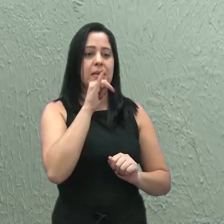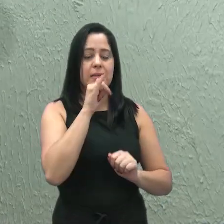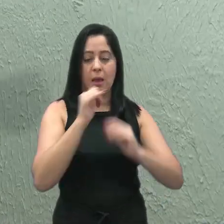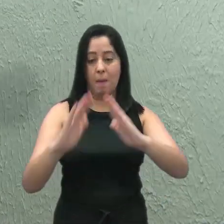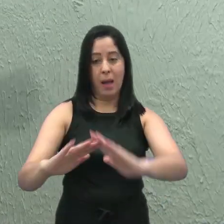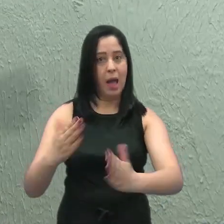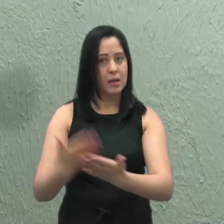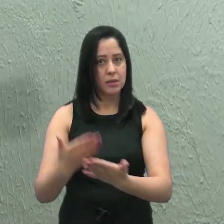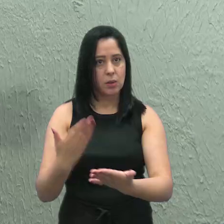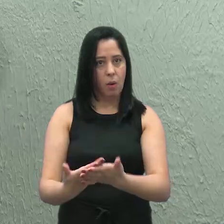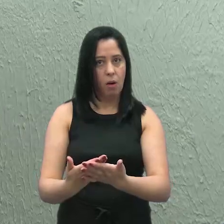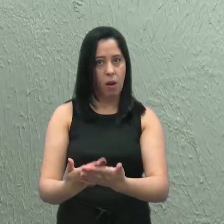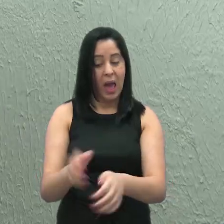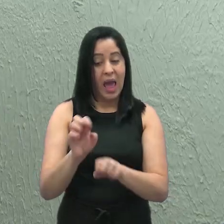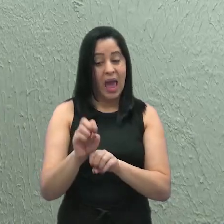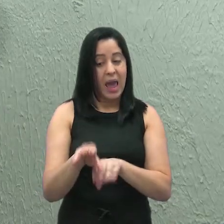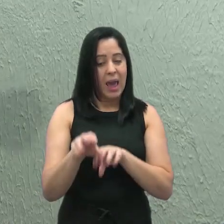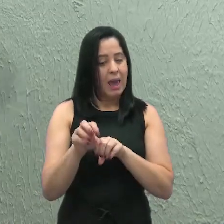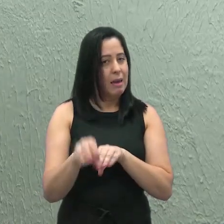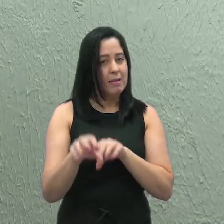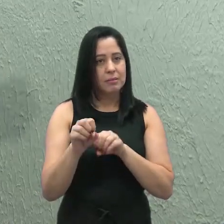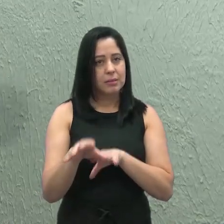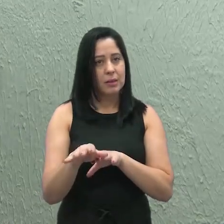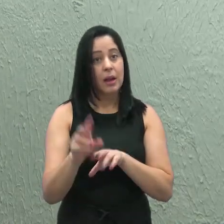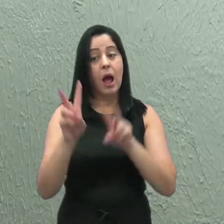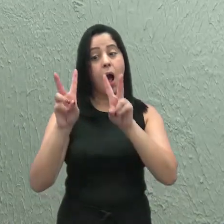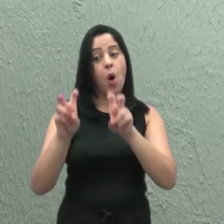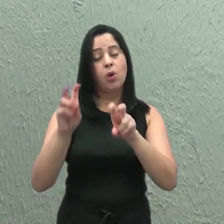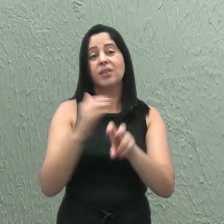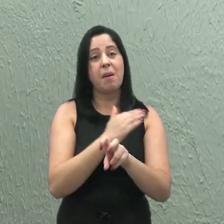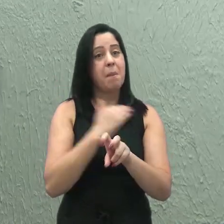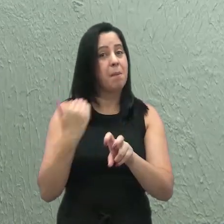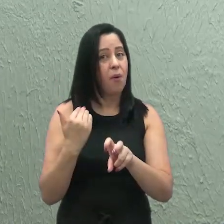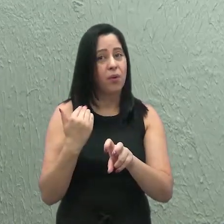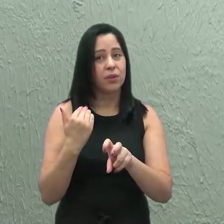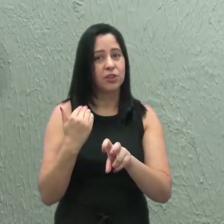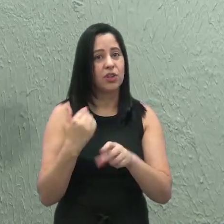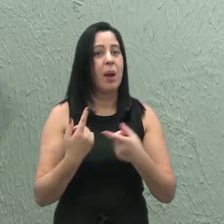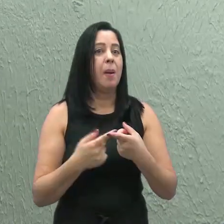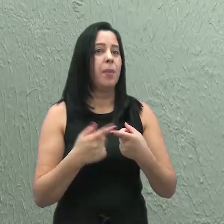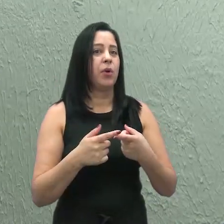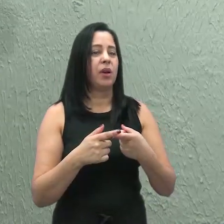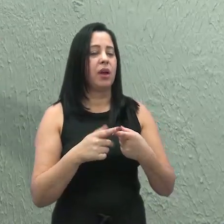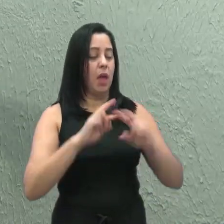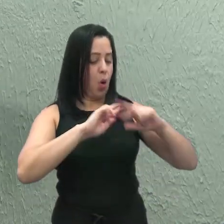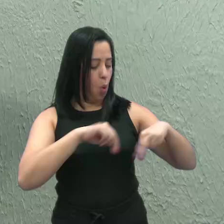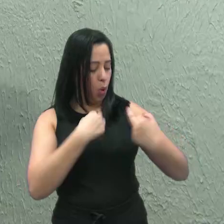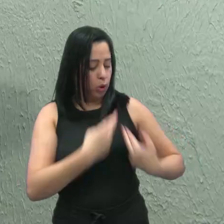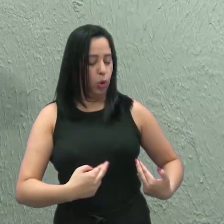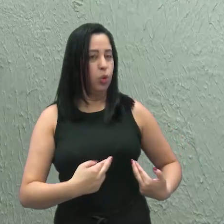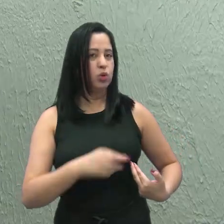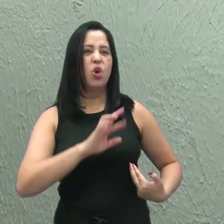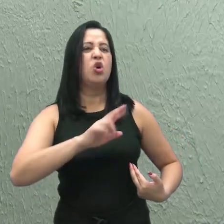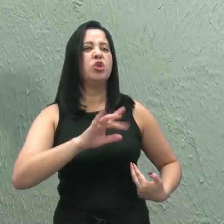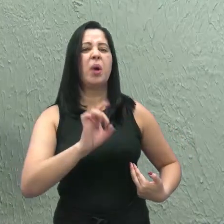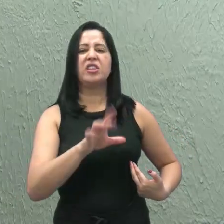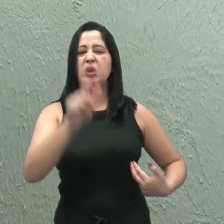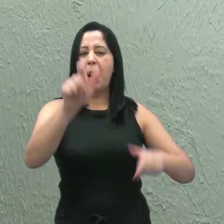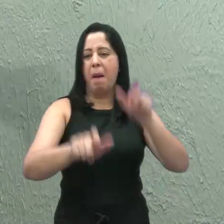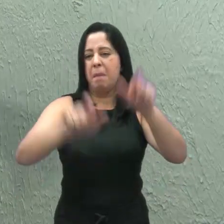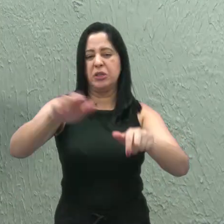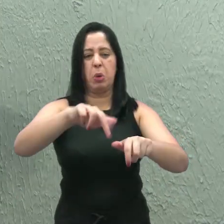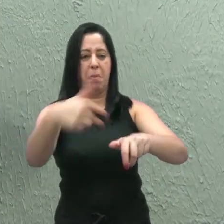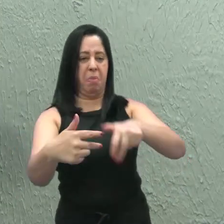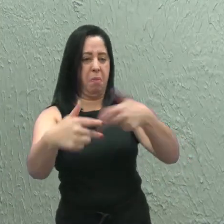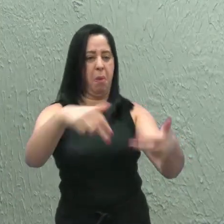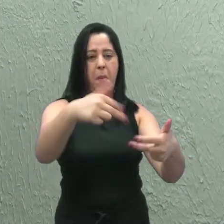nas escolas falando sobre perdas e lutos, porque o luto não é só a perda de uma pessoa amada, de um